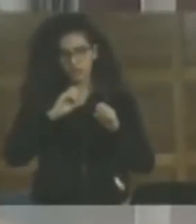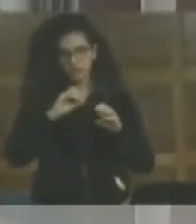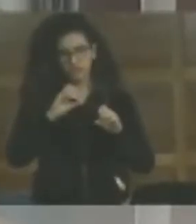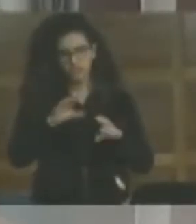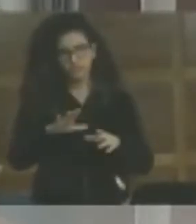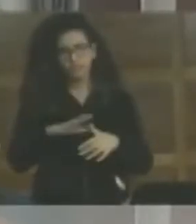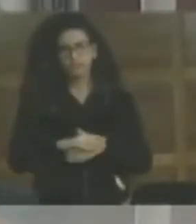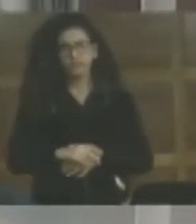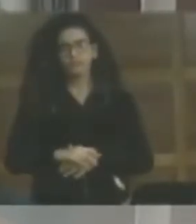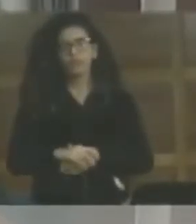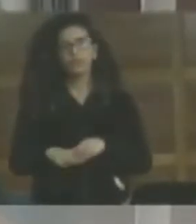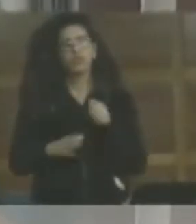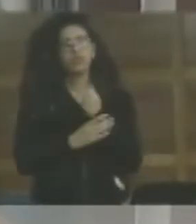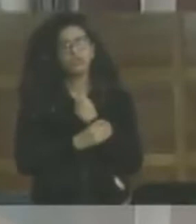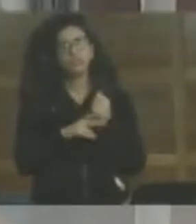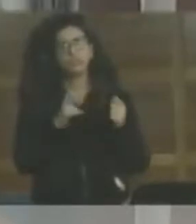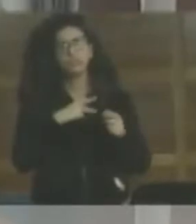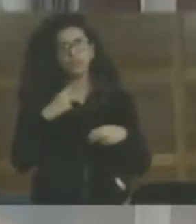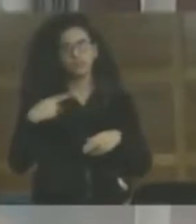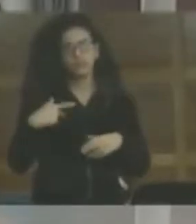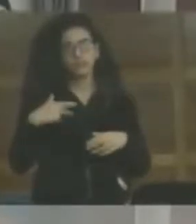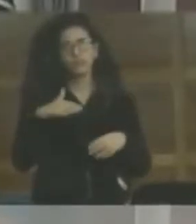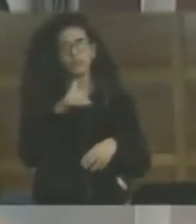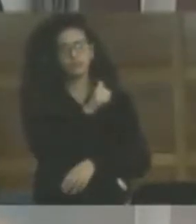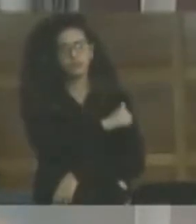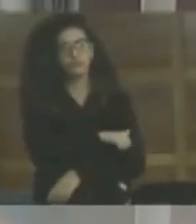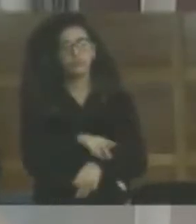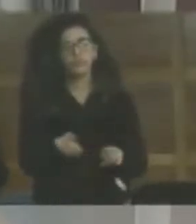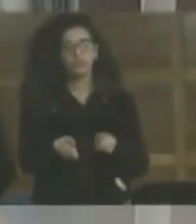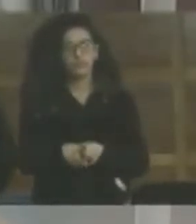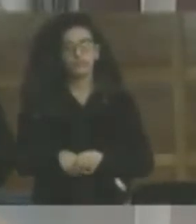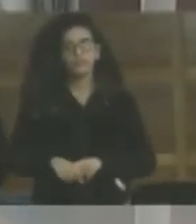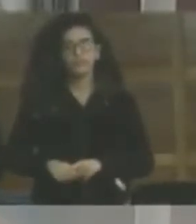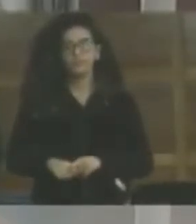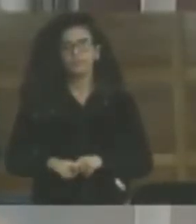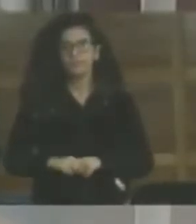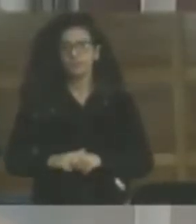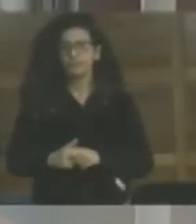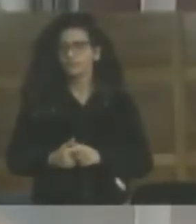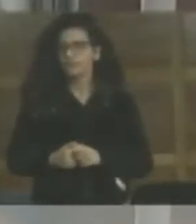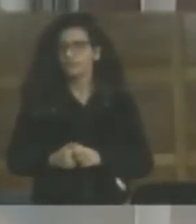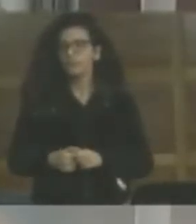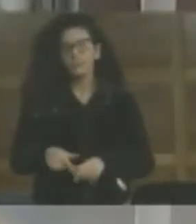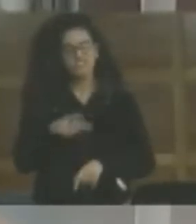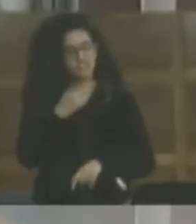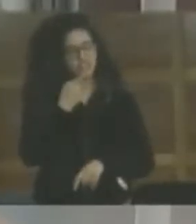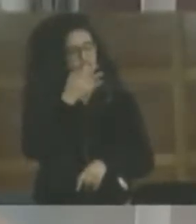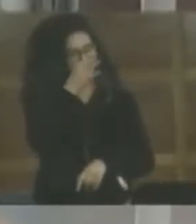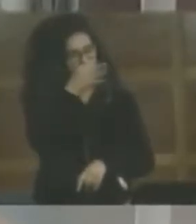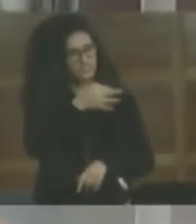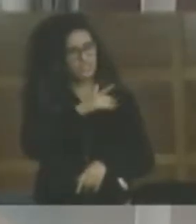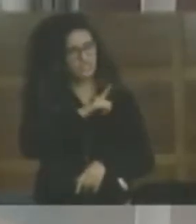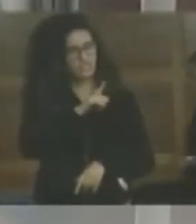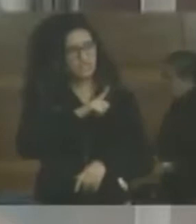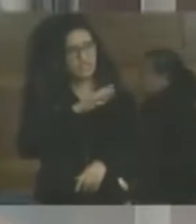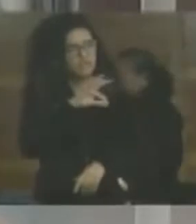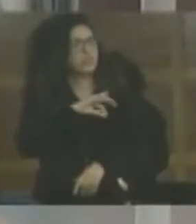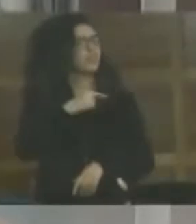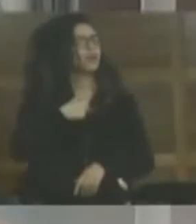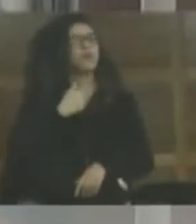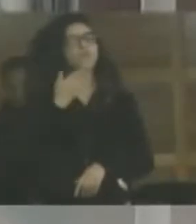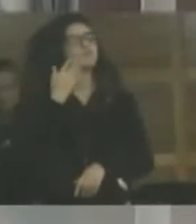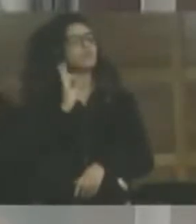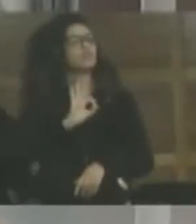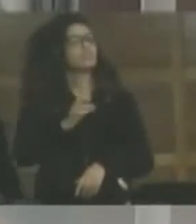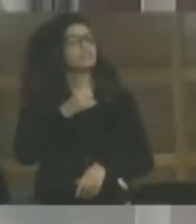à segurança dos professores e dos próprios alunos, e aí foi garantido um policiamento ostensivo. Não sei se foi, não foi